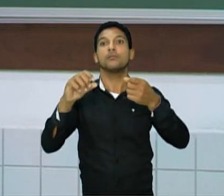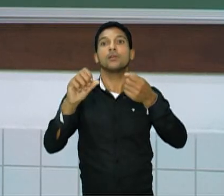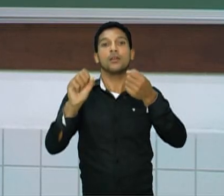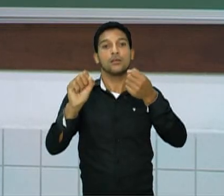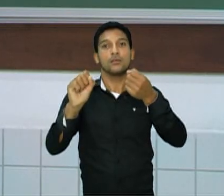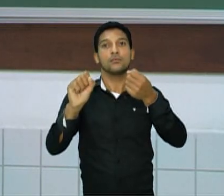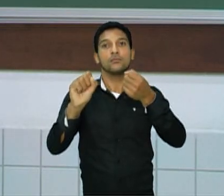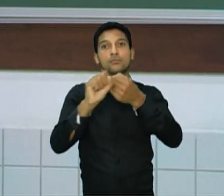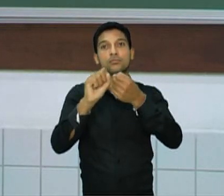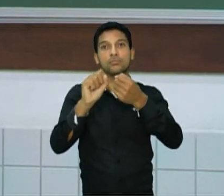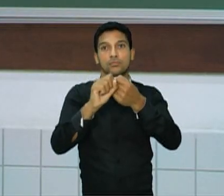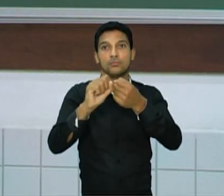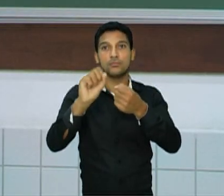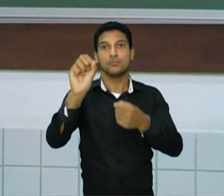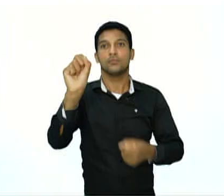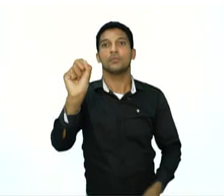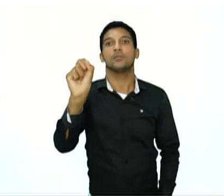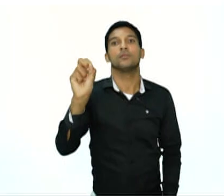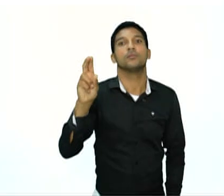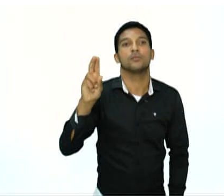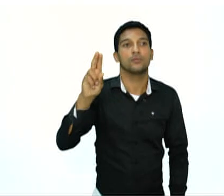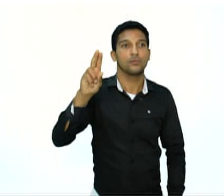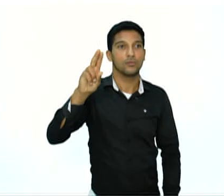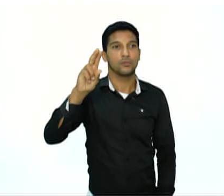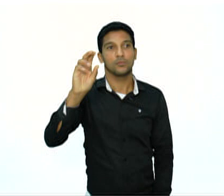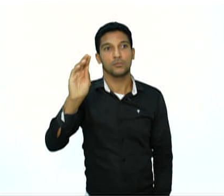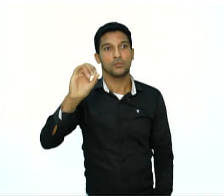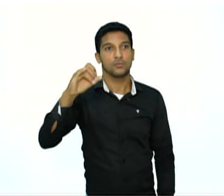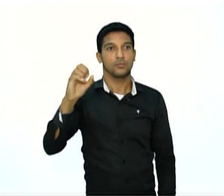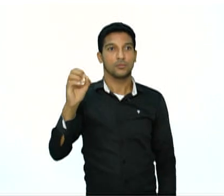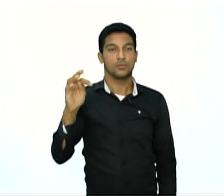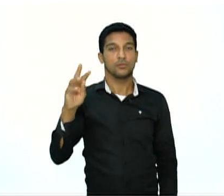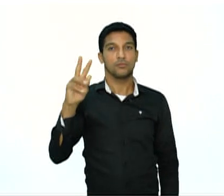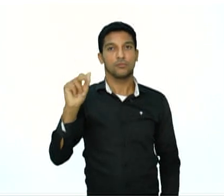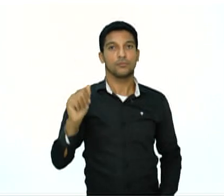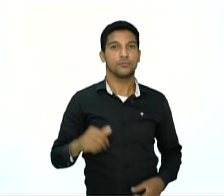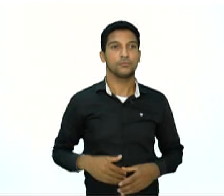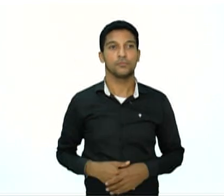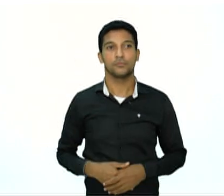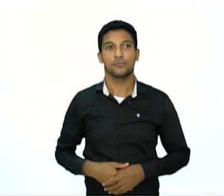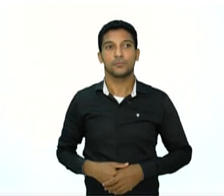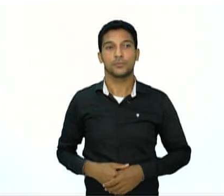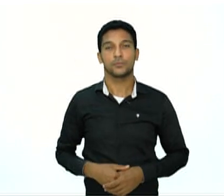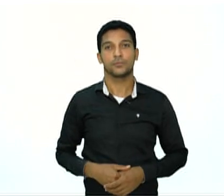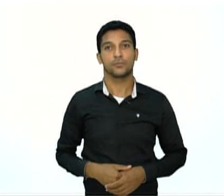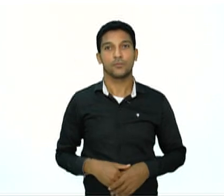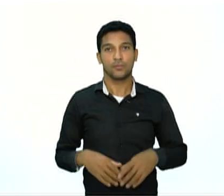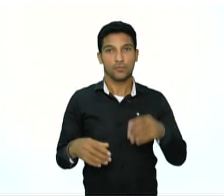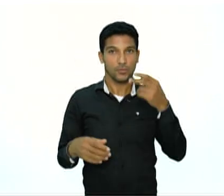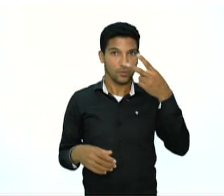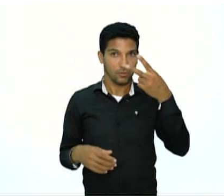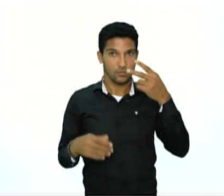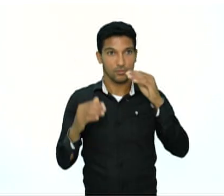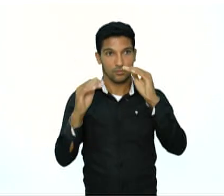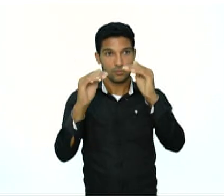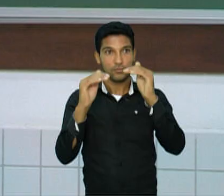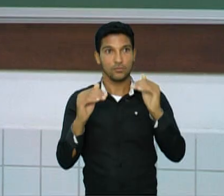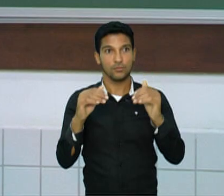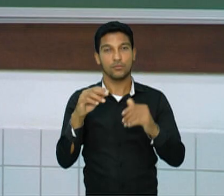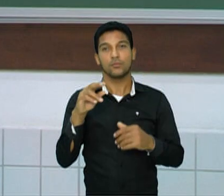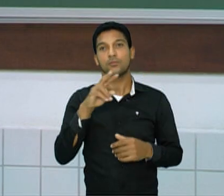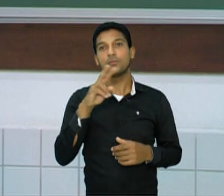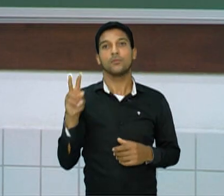a outra é a predicativa. O interessante é que você confirme. O interessante é isso. A atribuição